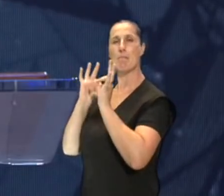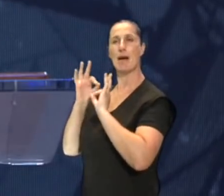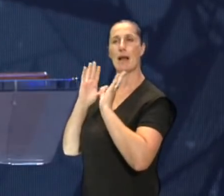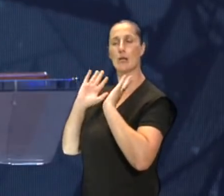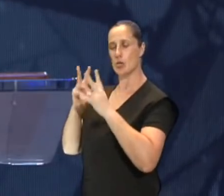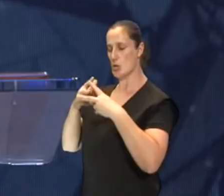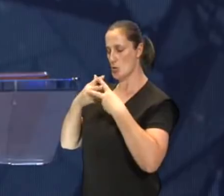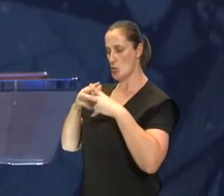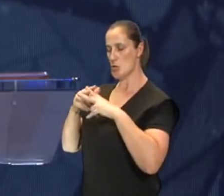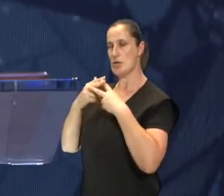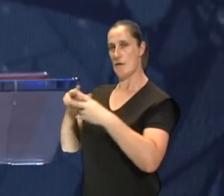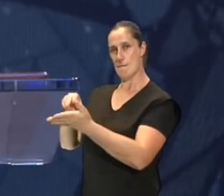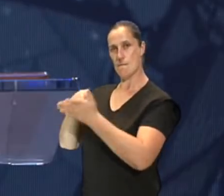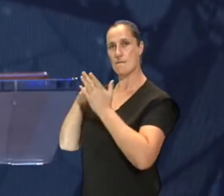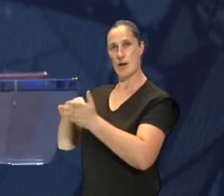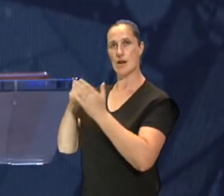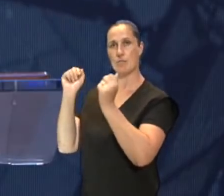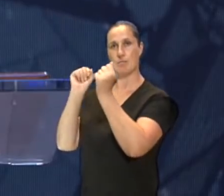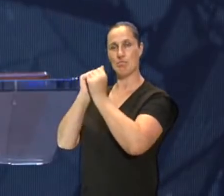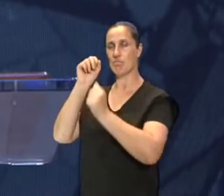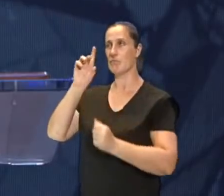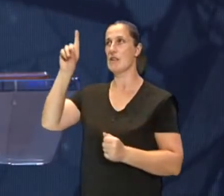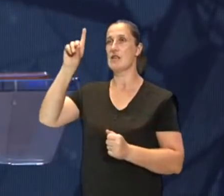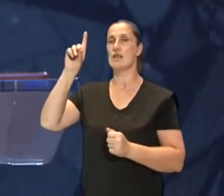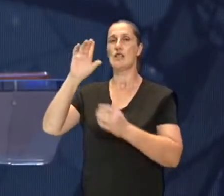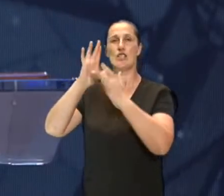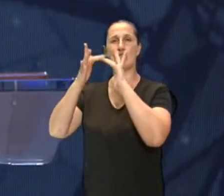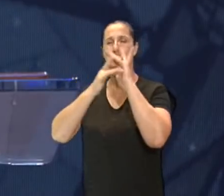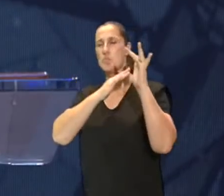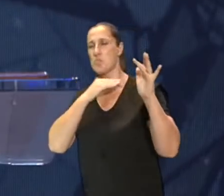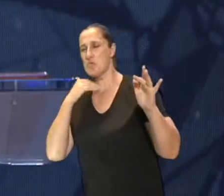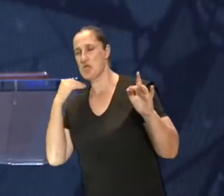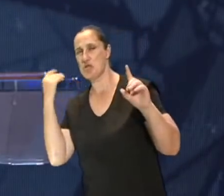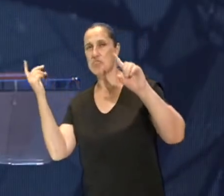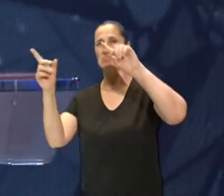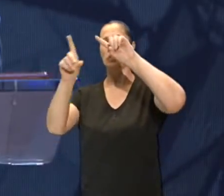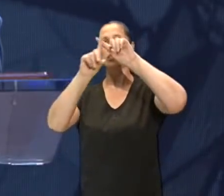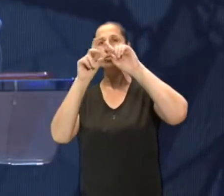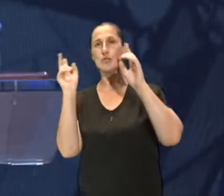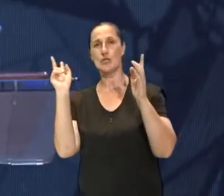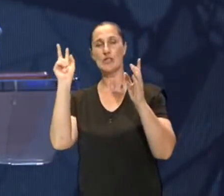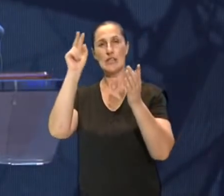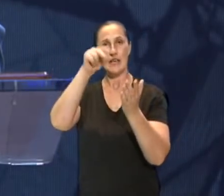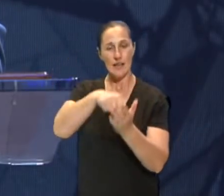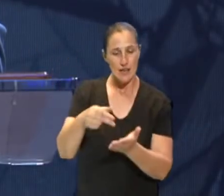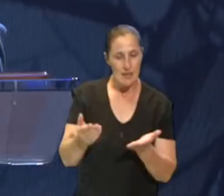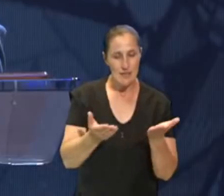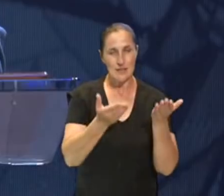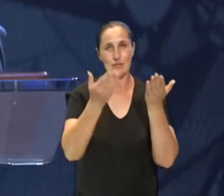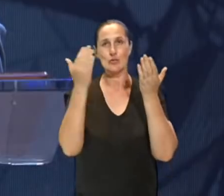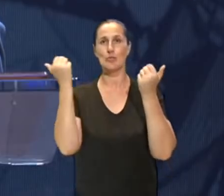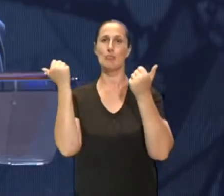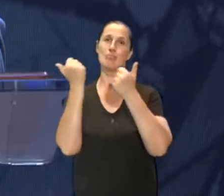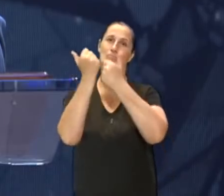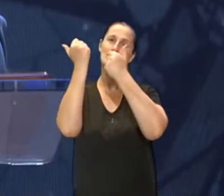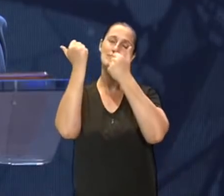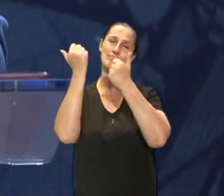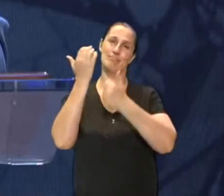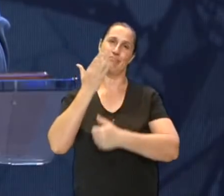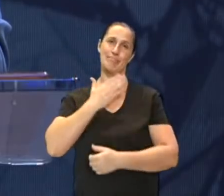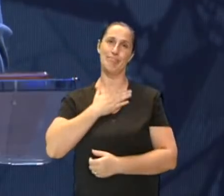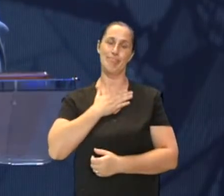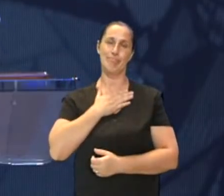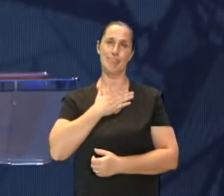e Salvador. Jesus morreu na cruz e ressuscitou por mim. E então me aposso da